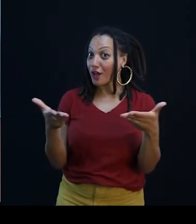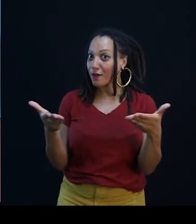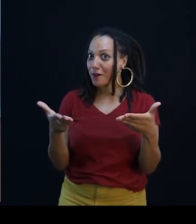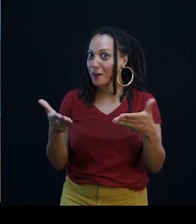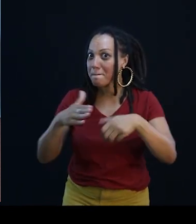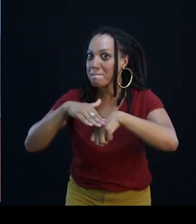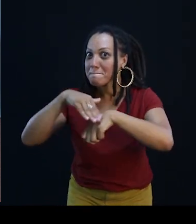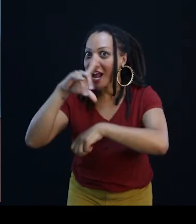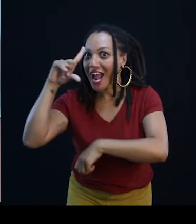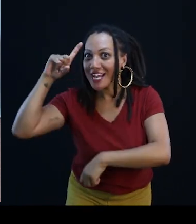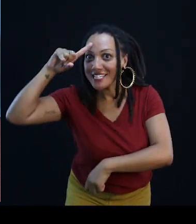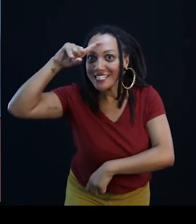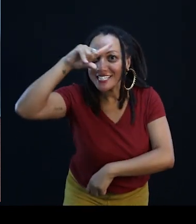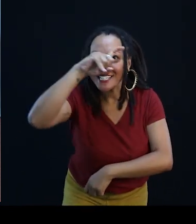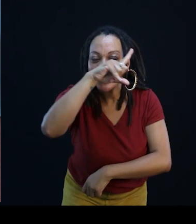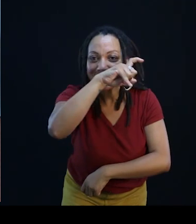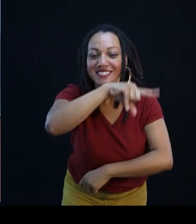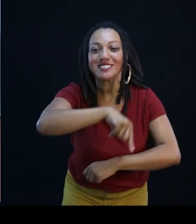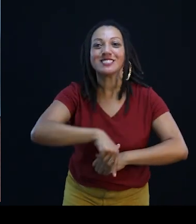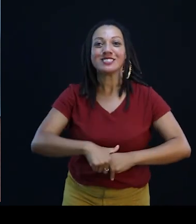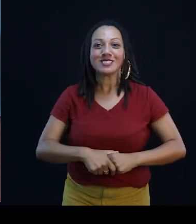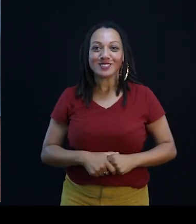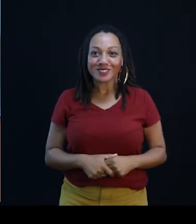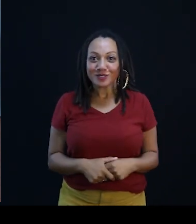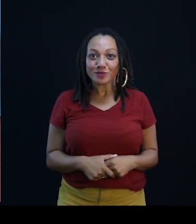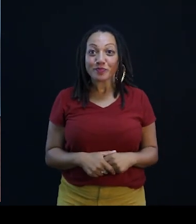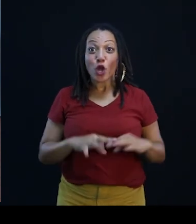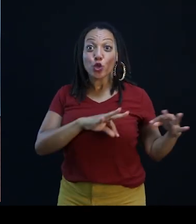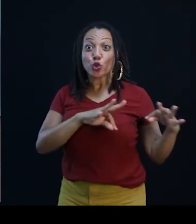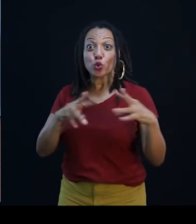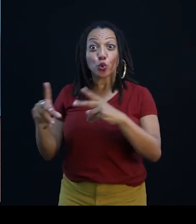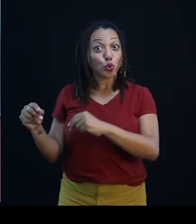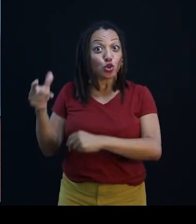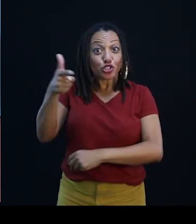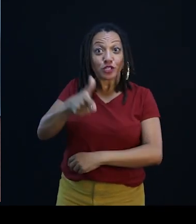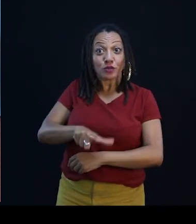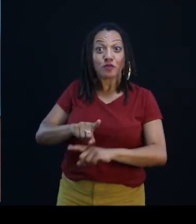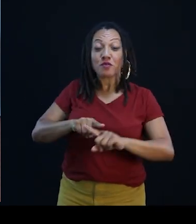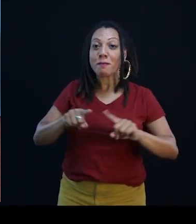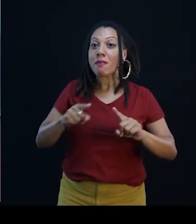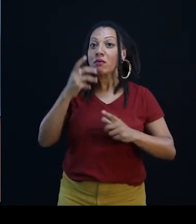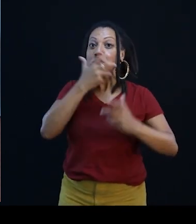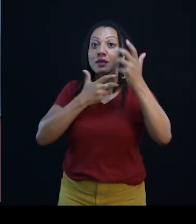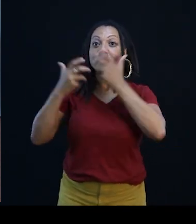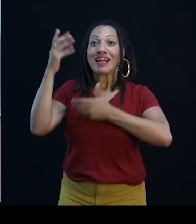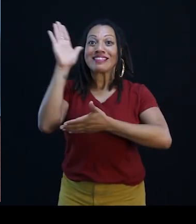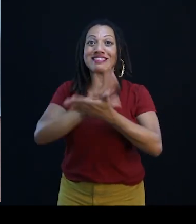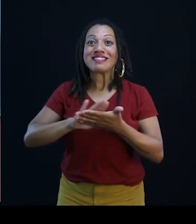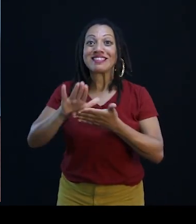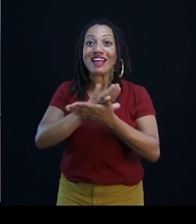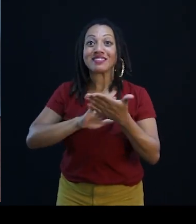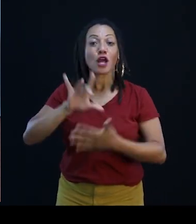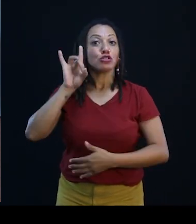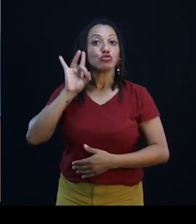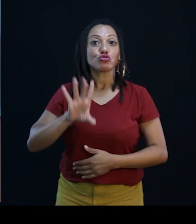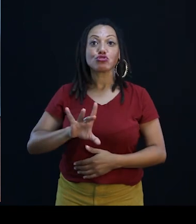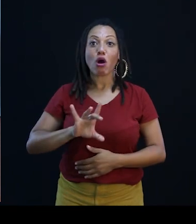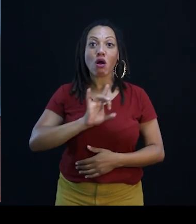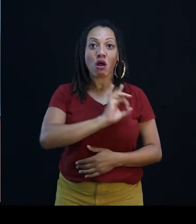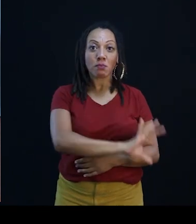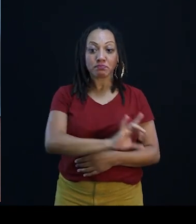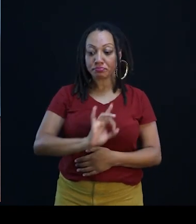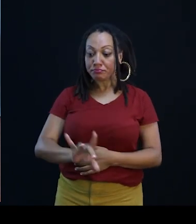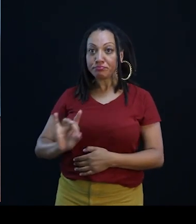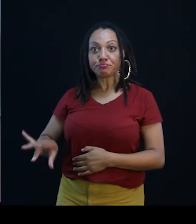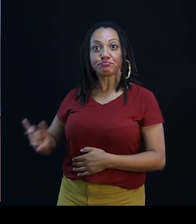Agora vem a parte mais difícil. Agora a gente vai fazer tudo isso de novo, só que sem cantar, só tocando